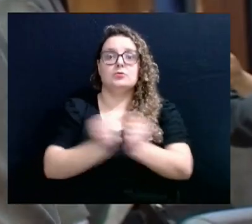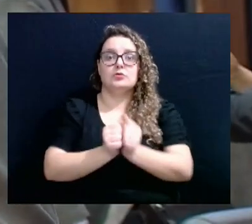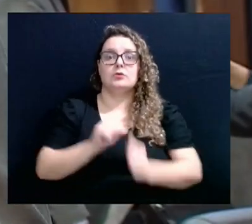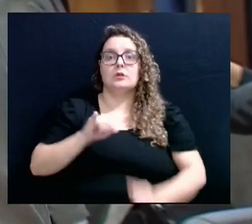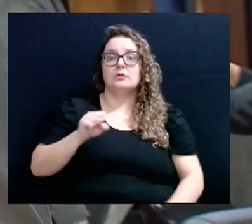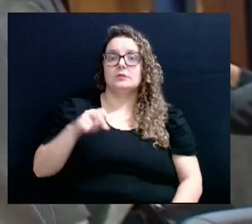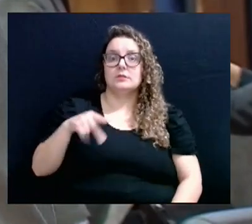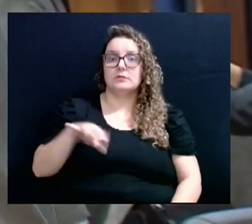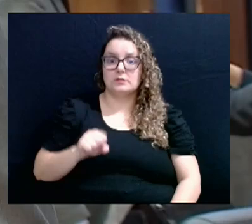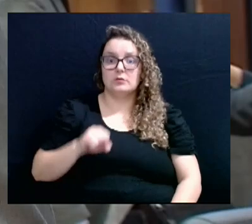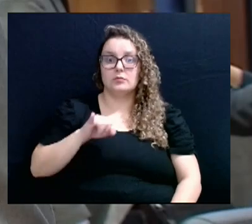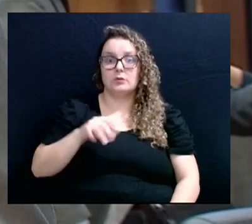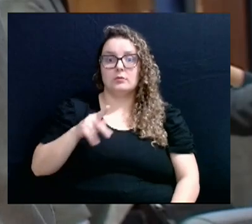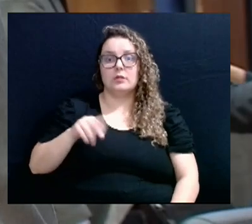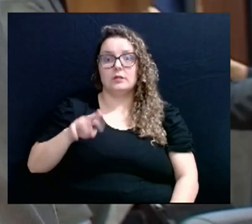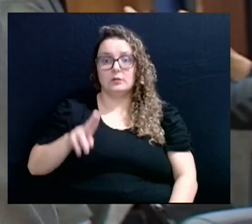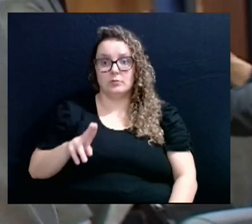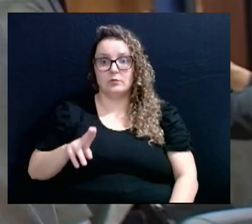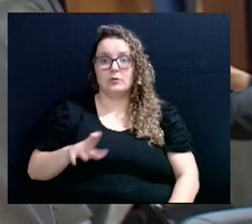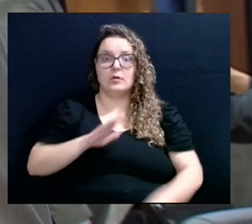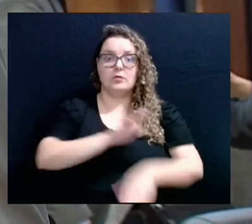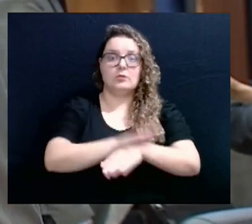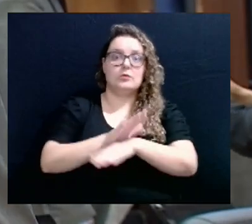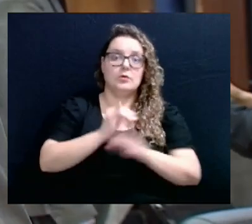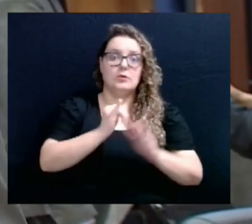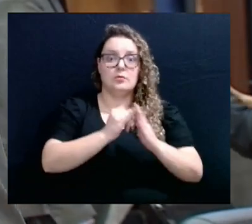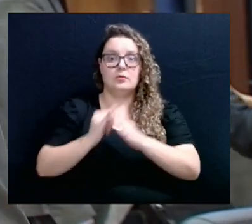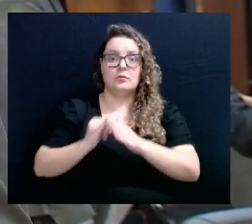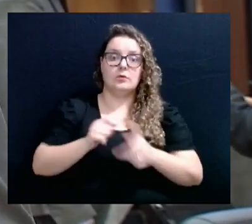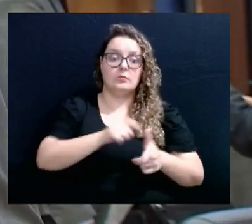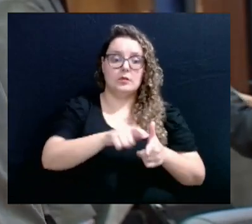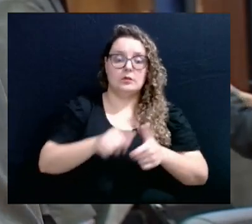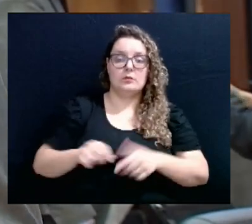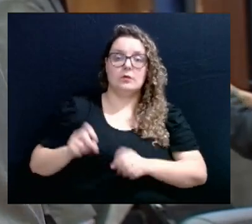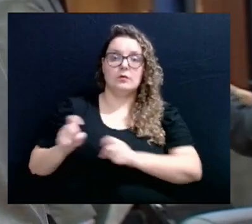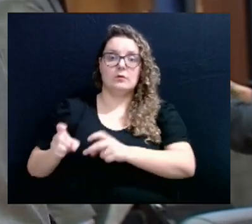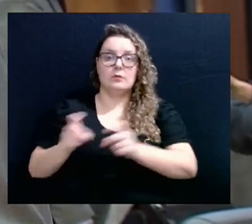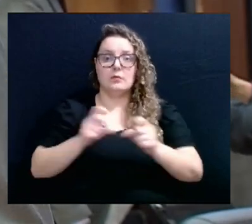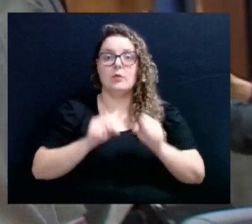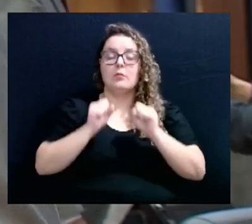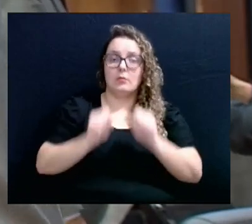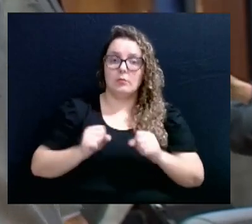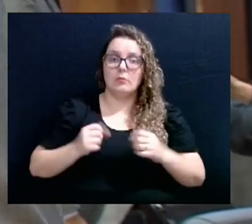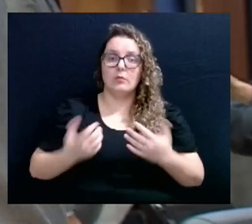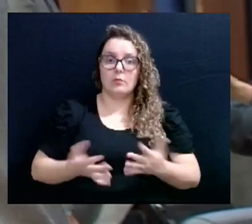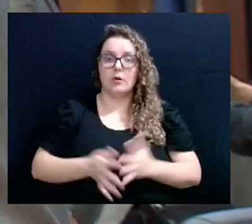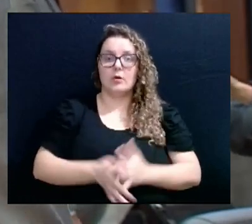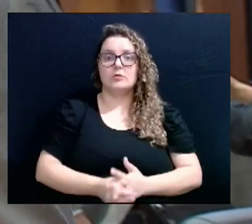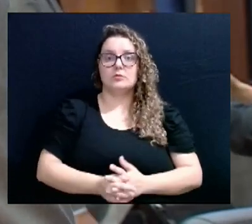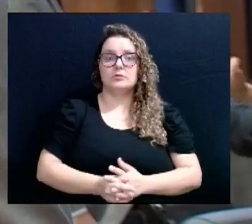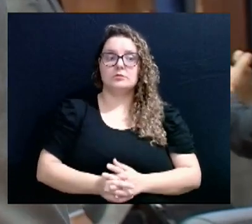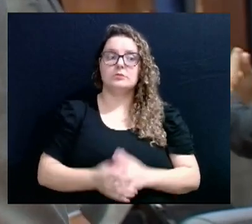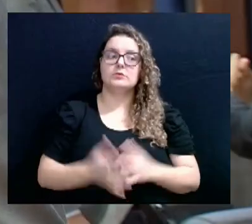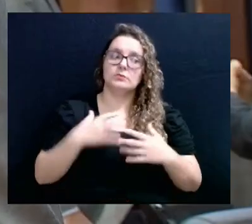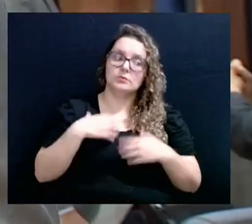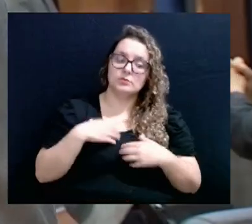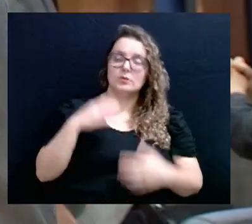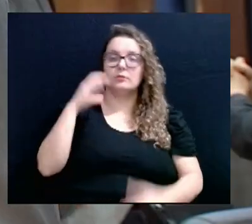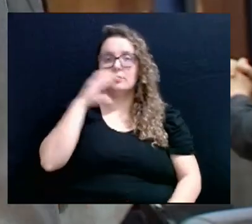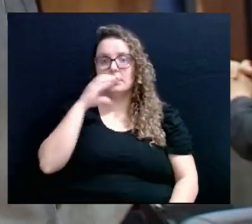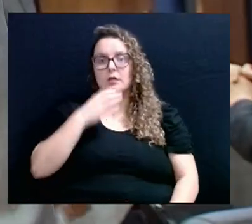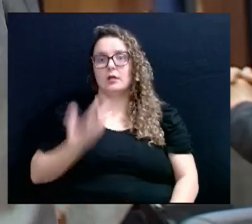contribuir para que esses imóveis que estão para alugar e vender, eles possam, de uma forma mais rápida,